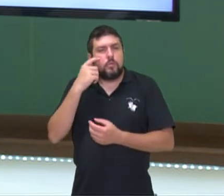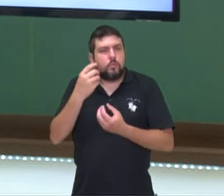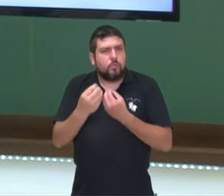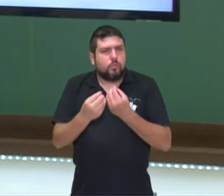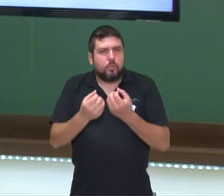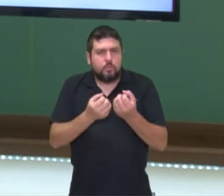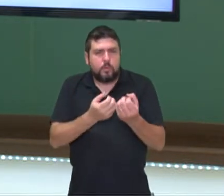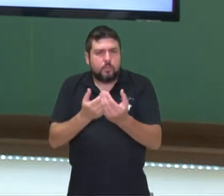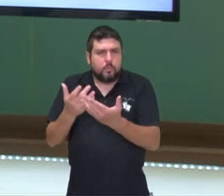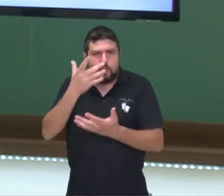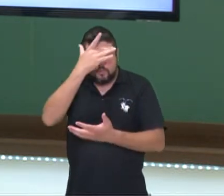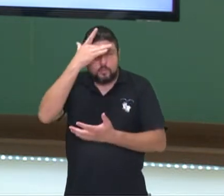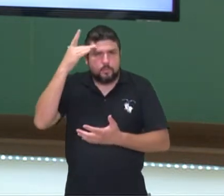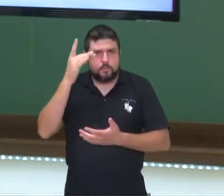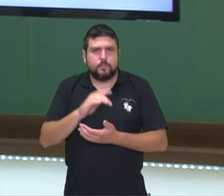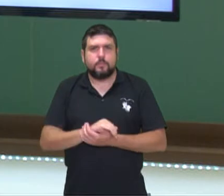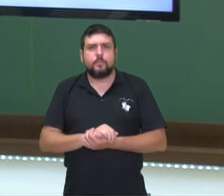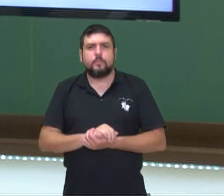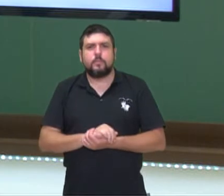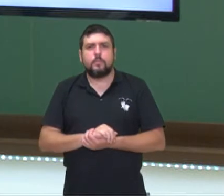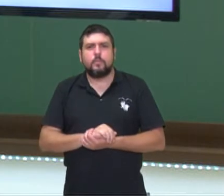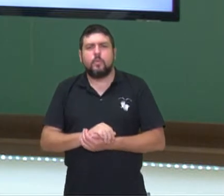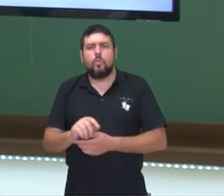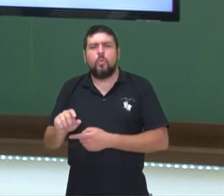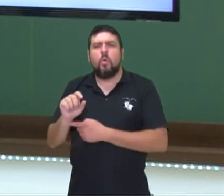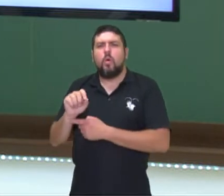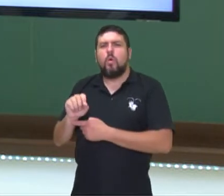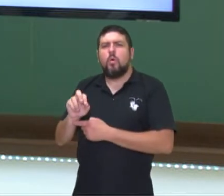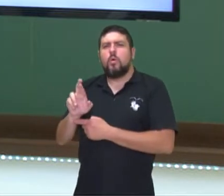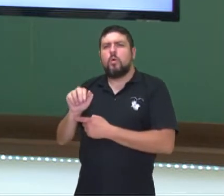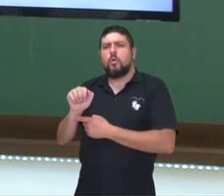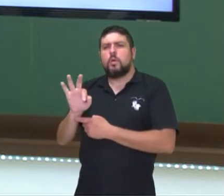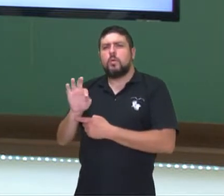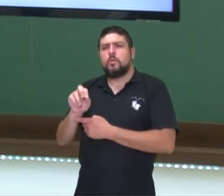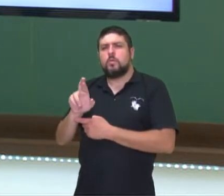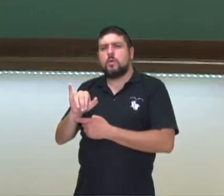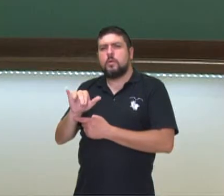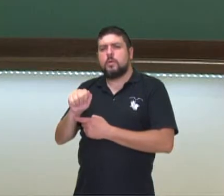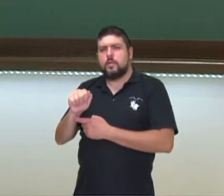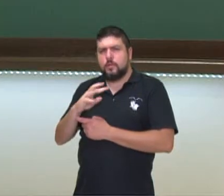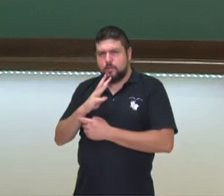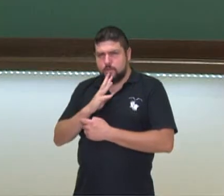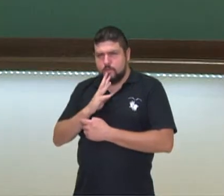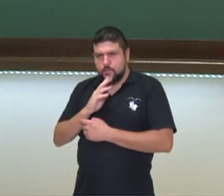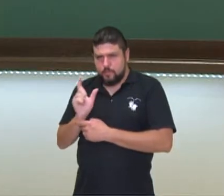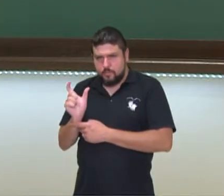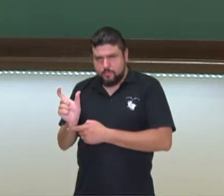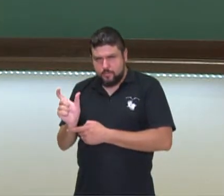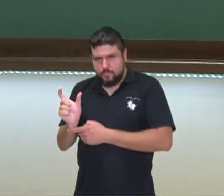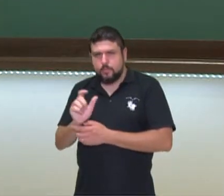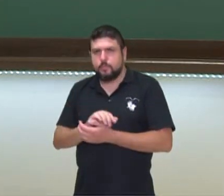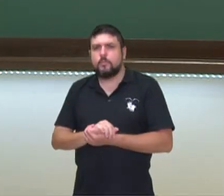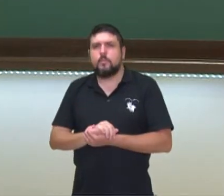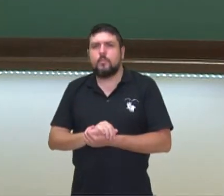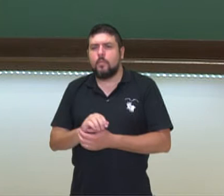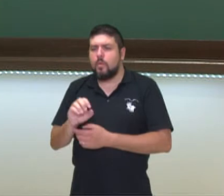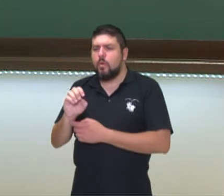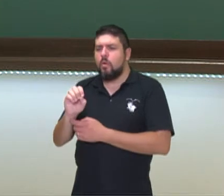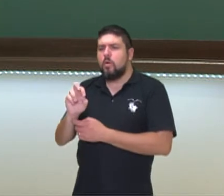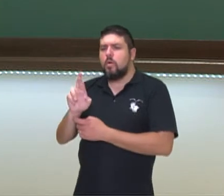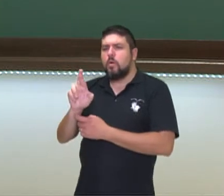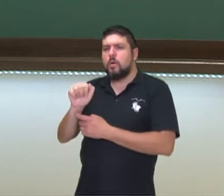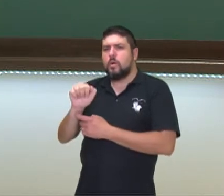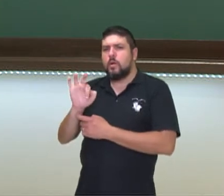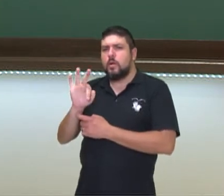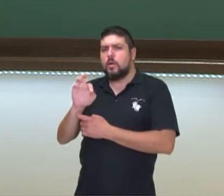as pessoas? Então, o que é oratória? Já ouviu falar nessa palavra? Oratória. O que será que quer